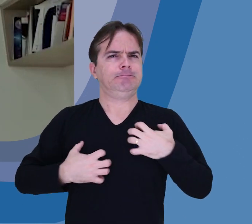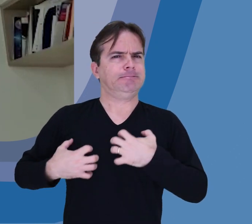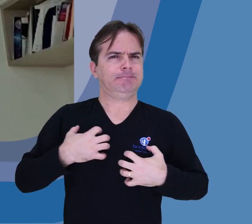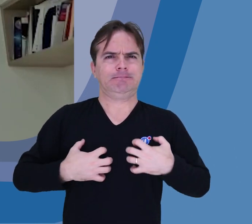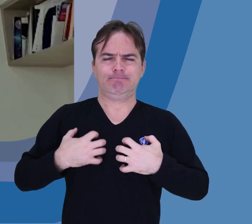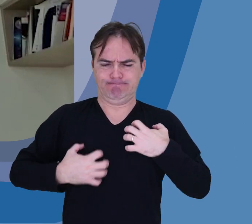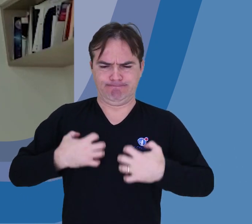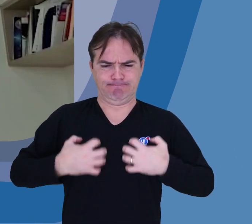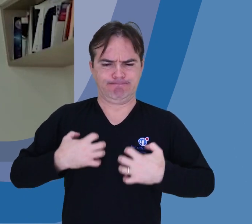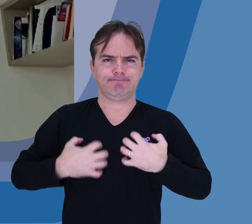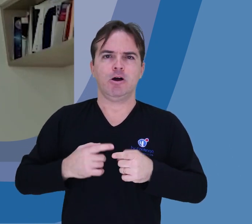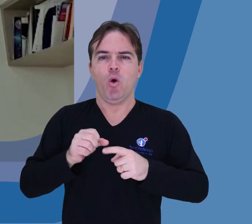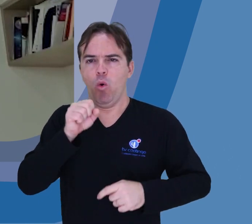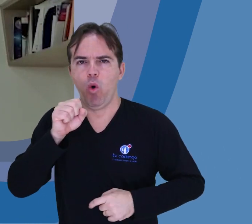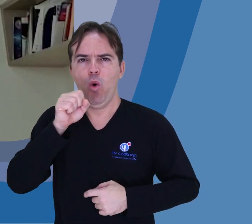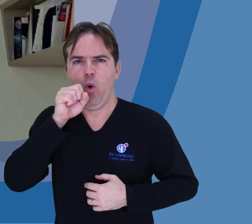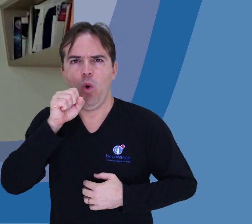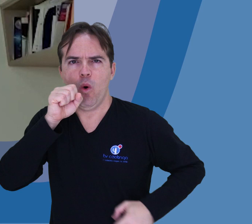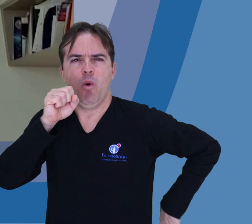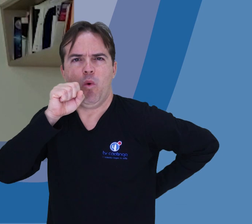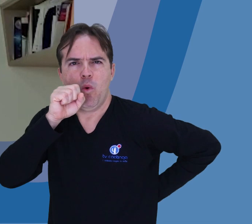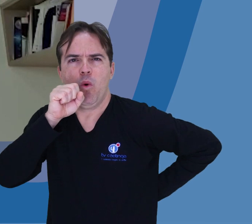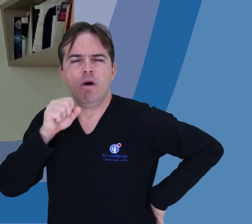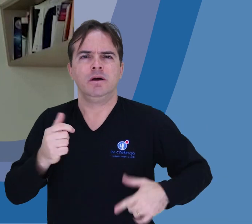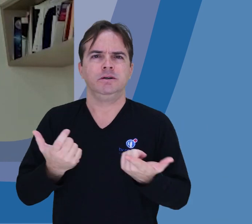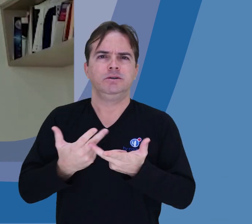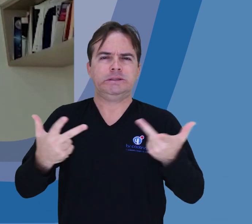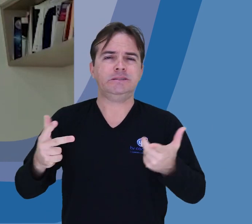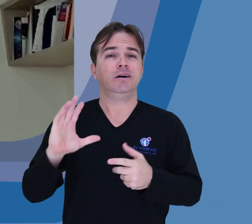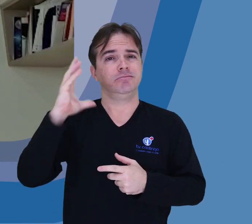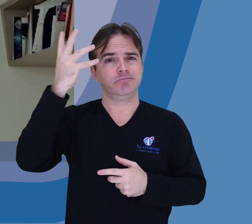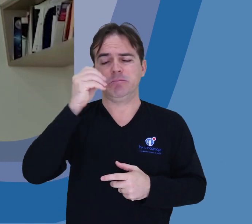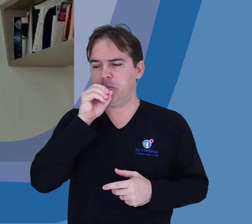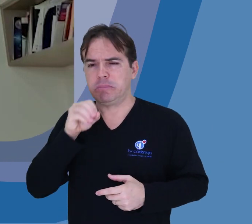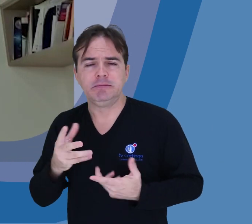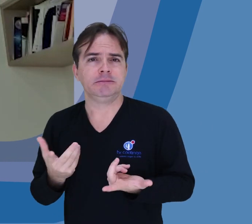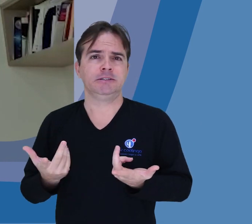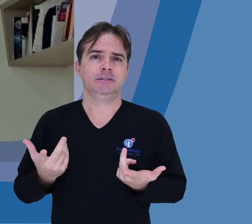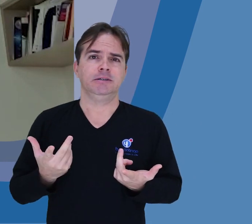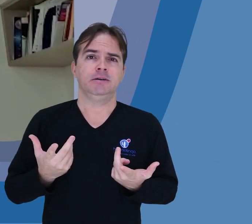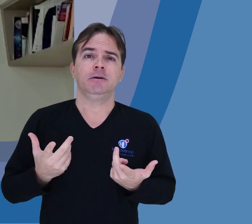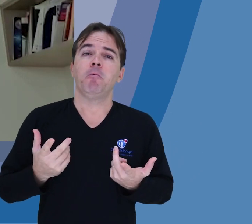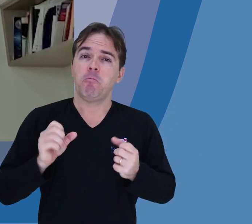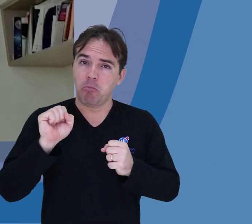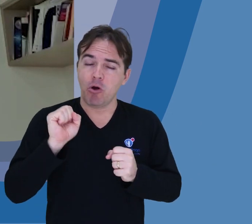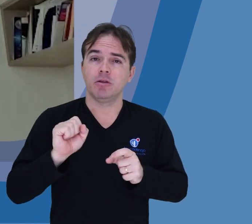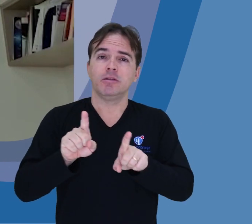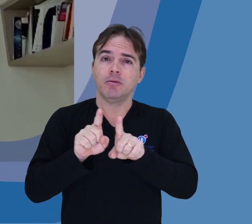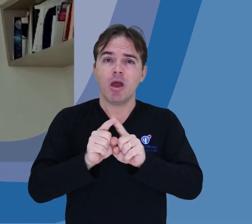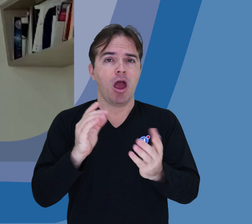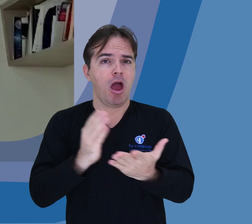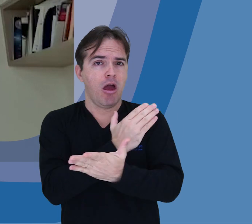a tosse né irritação do brônquio a produção de secreção é e até em alguns casos